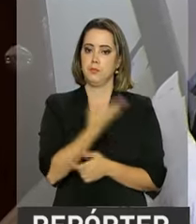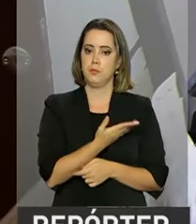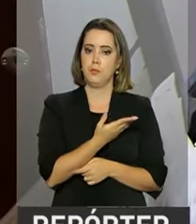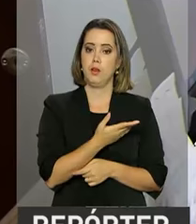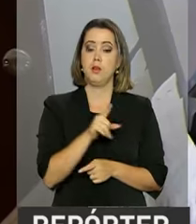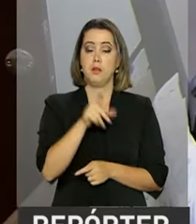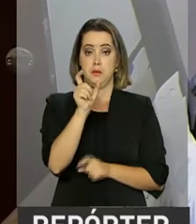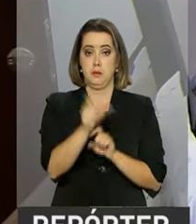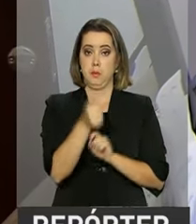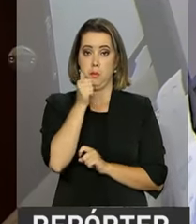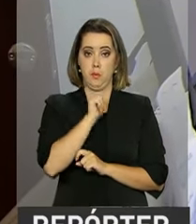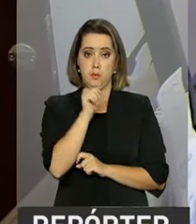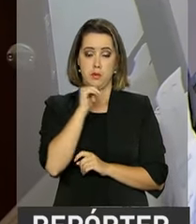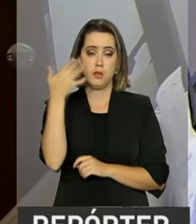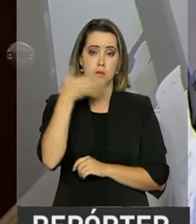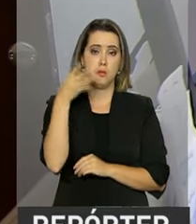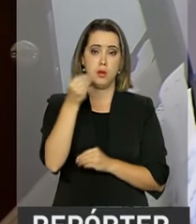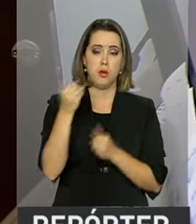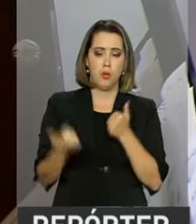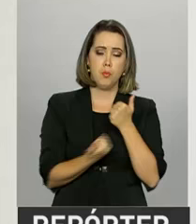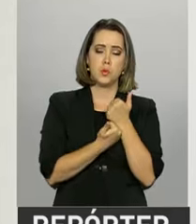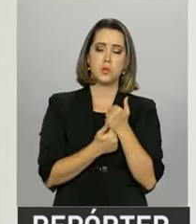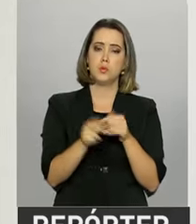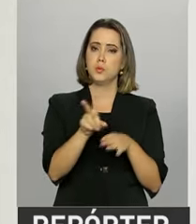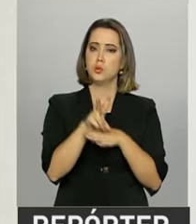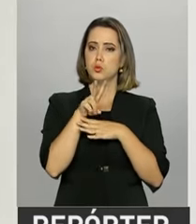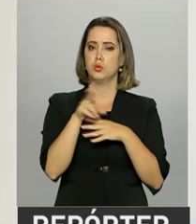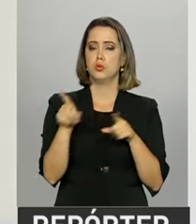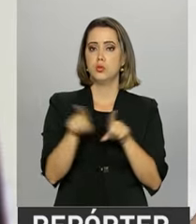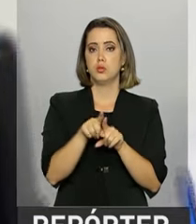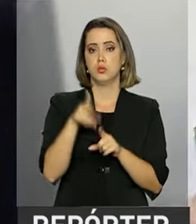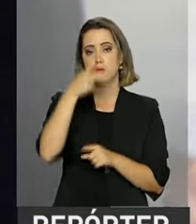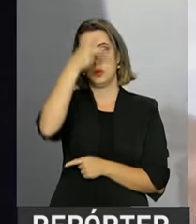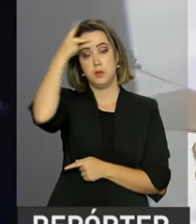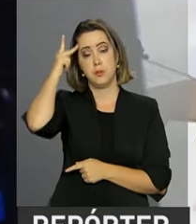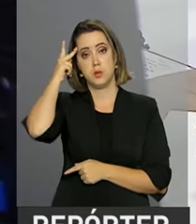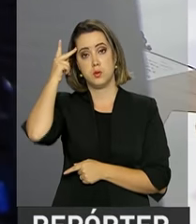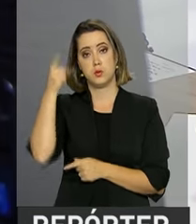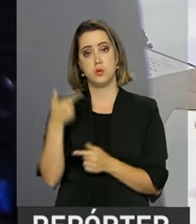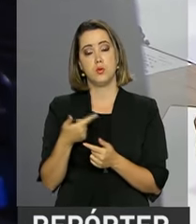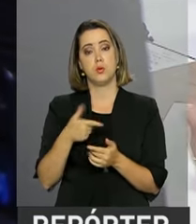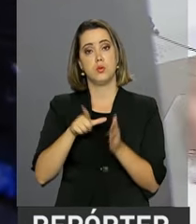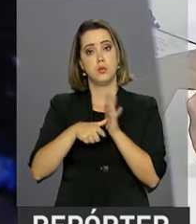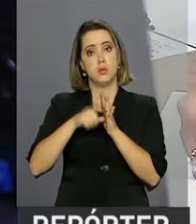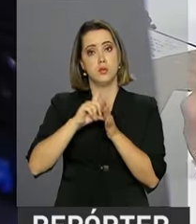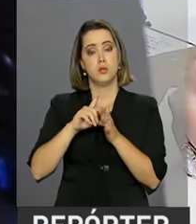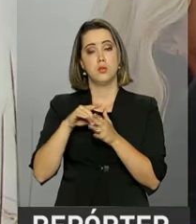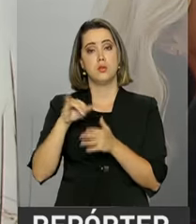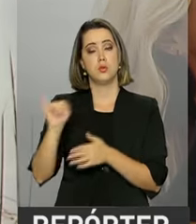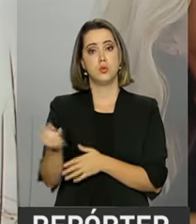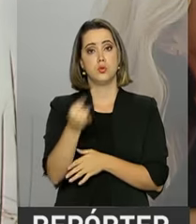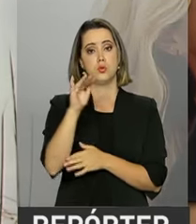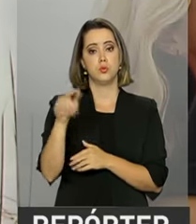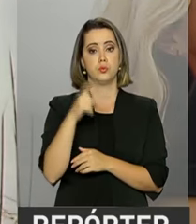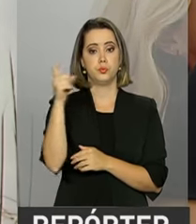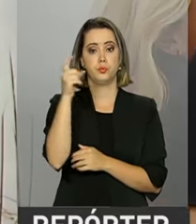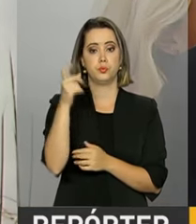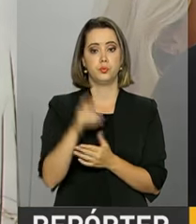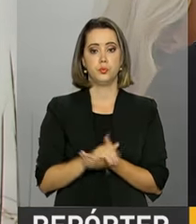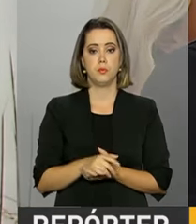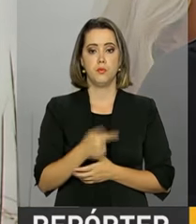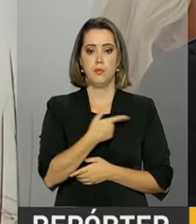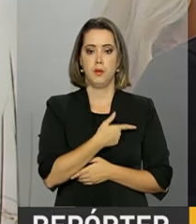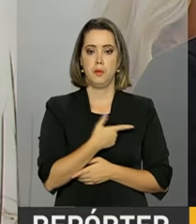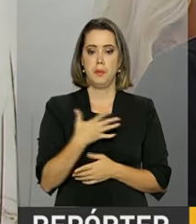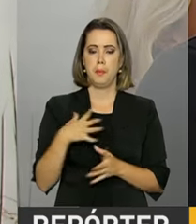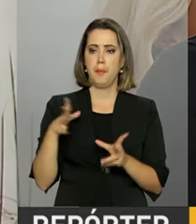explica como fica substituição do empréstimo de quem financiou a juros mais altos pega o saldo devedor no banco